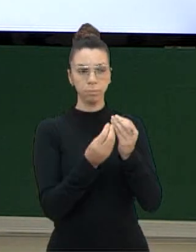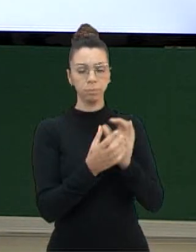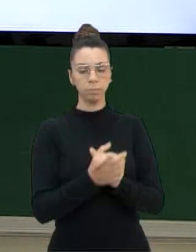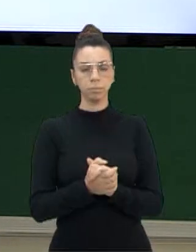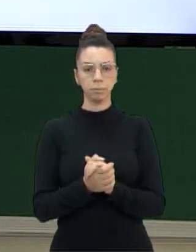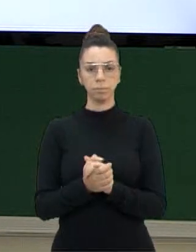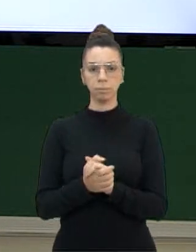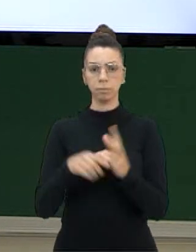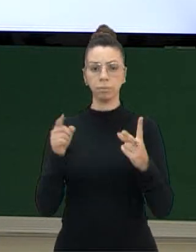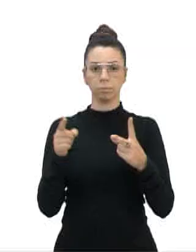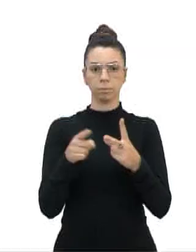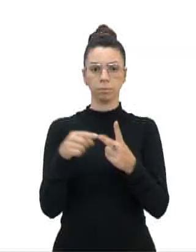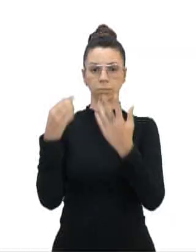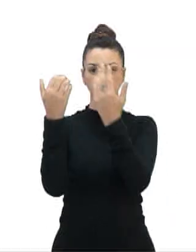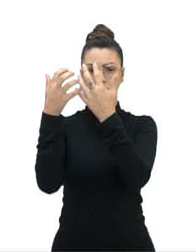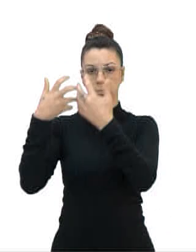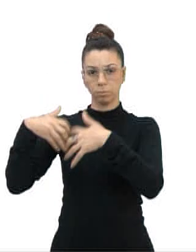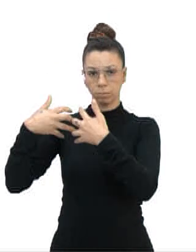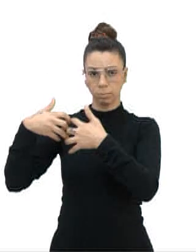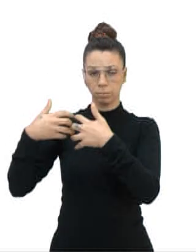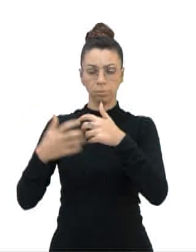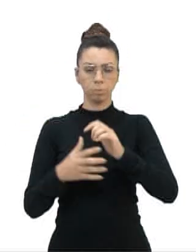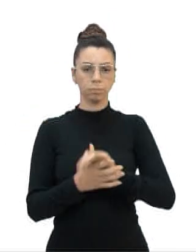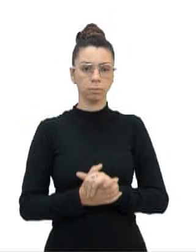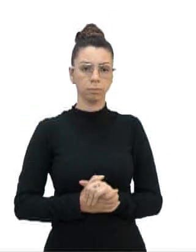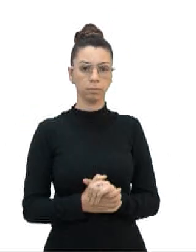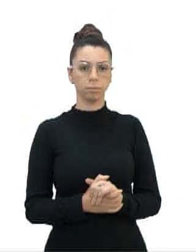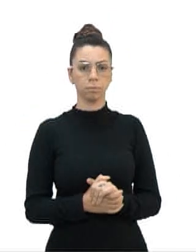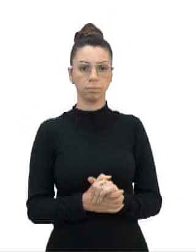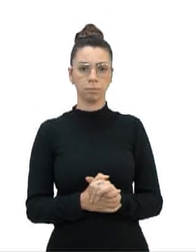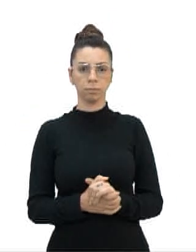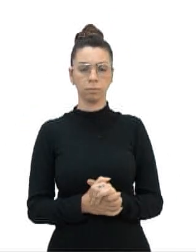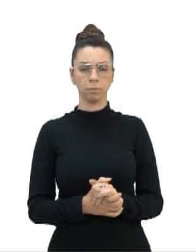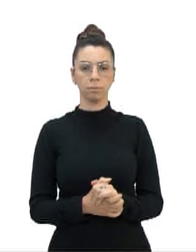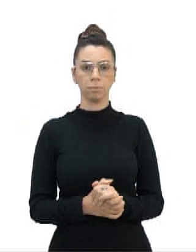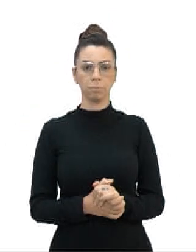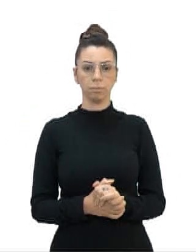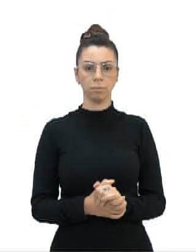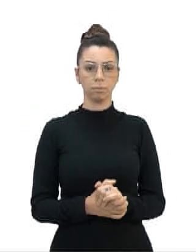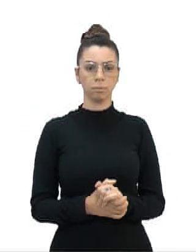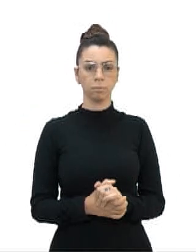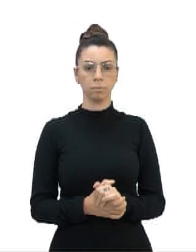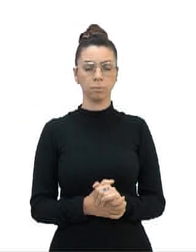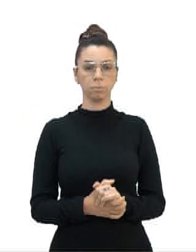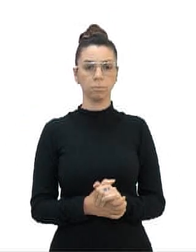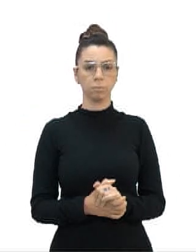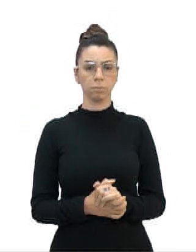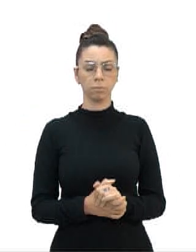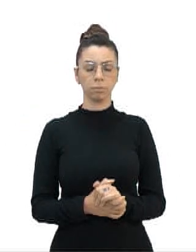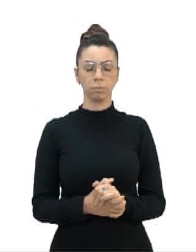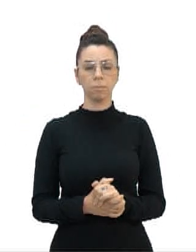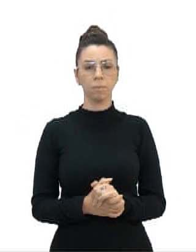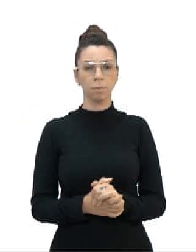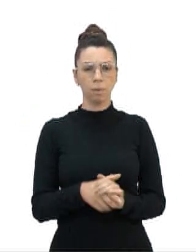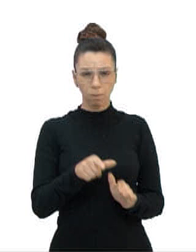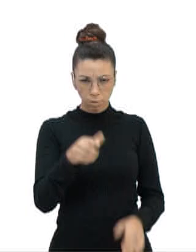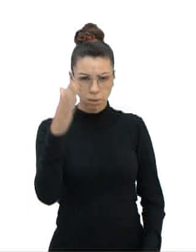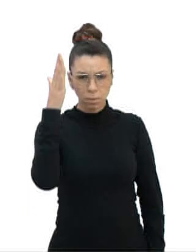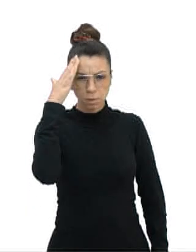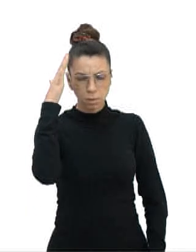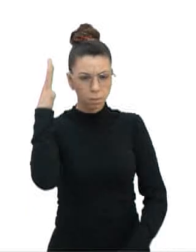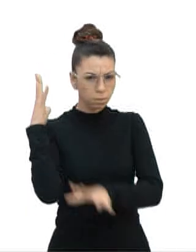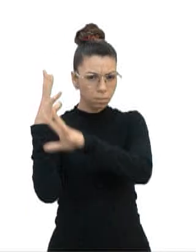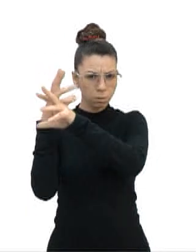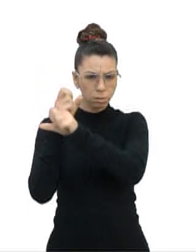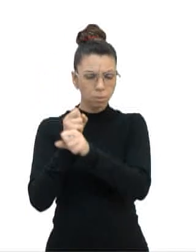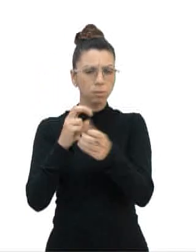reflexão de número 2. Essa é a casa de los Picapiedra. Sabes nombrar, você sabe nomear, você lembra aí do